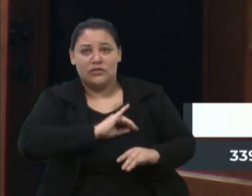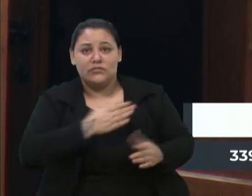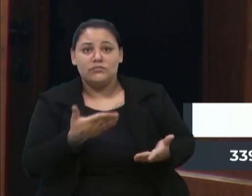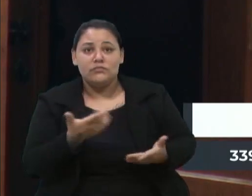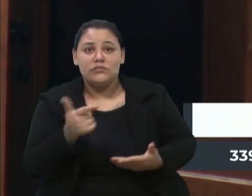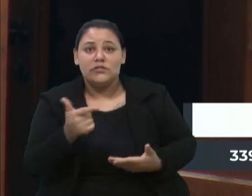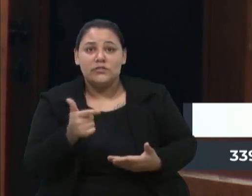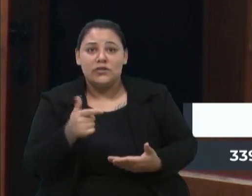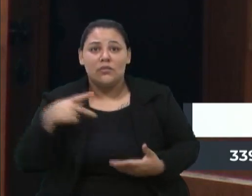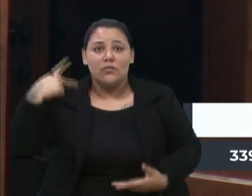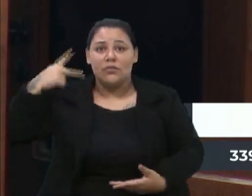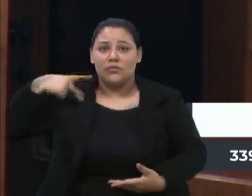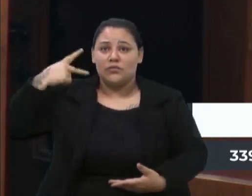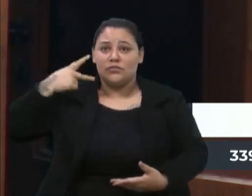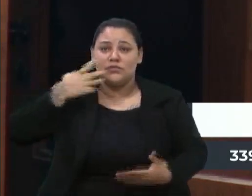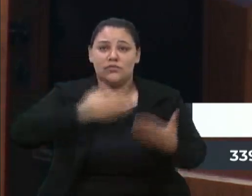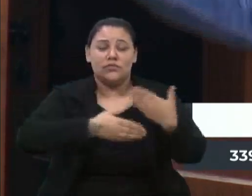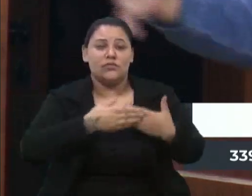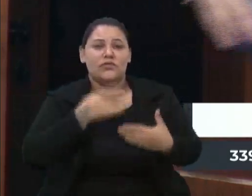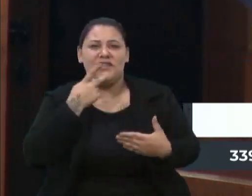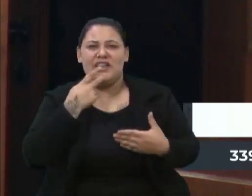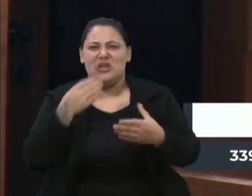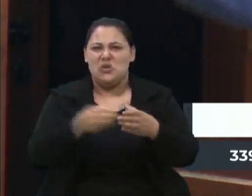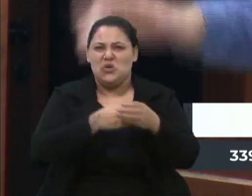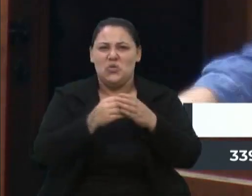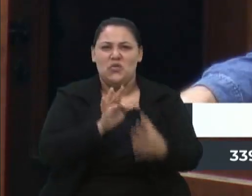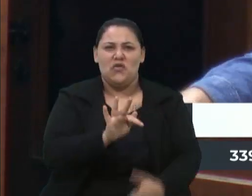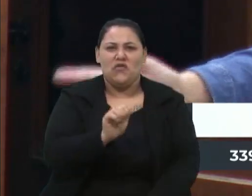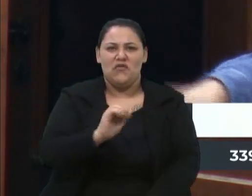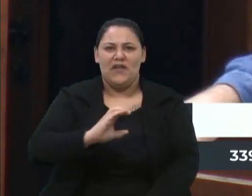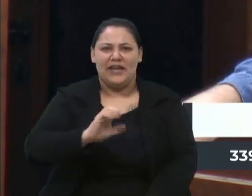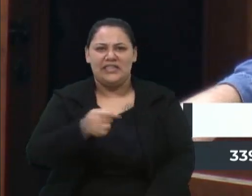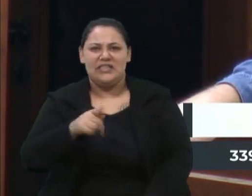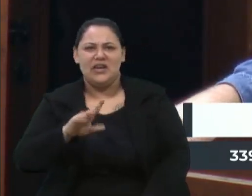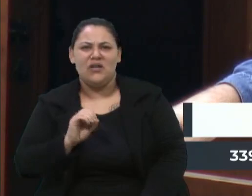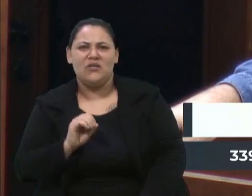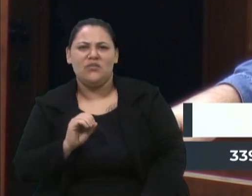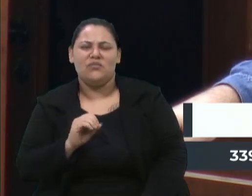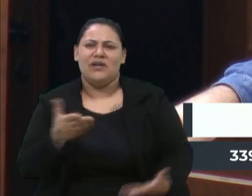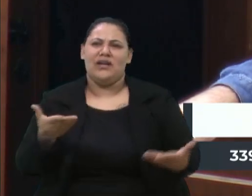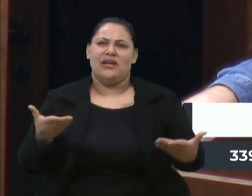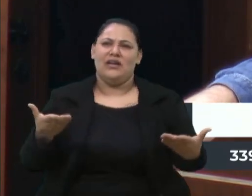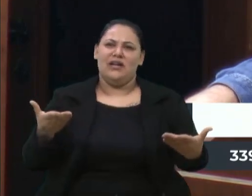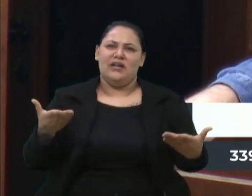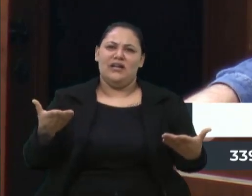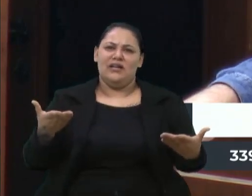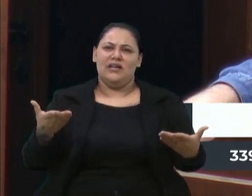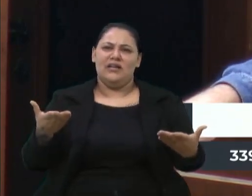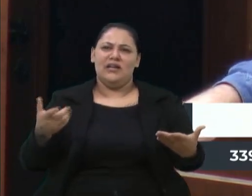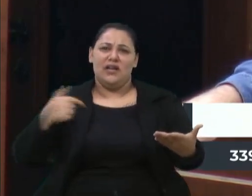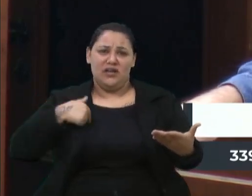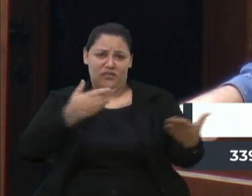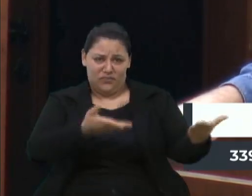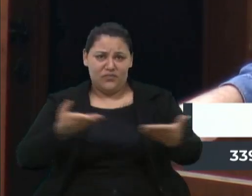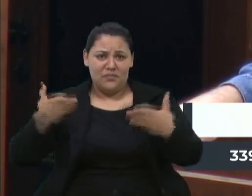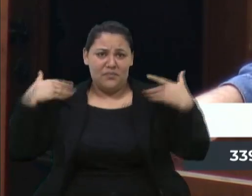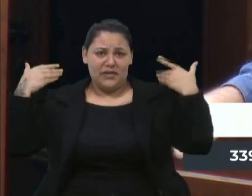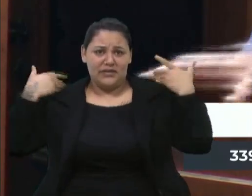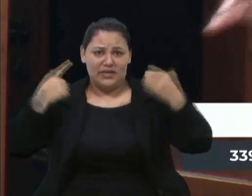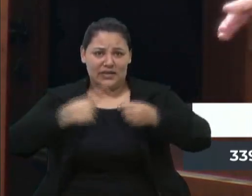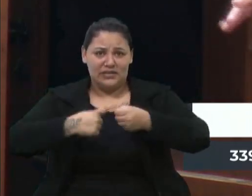não temos uma política todo mundo fala que das facas não do negócio vem cá eu convido para vocês a dar uma volta na cidade